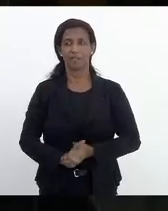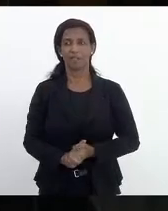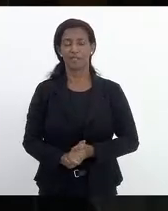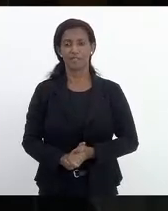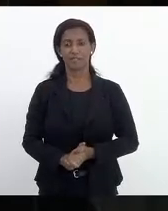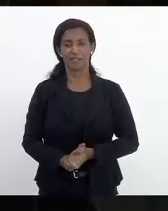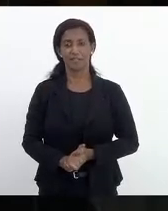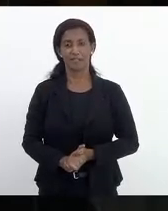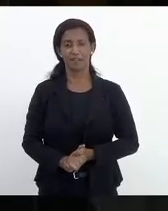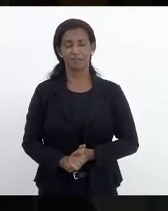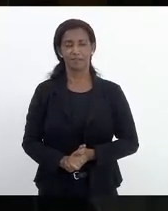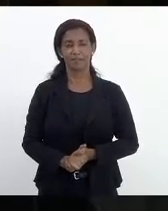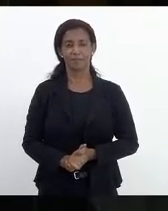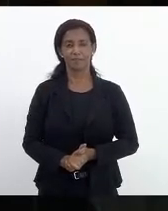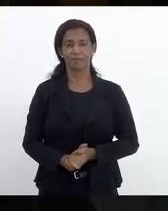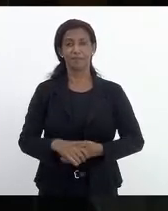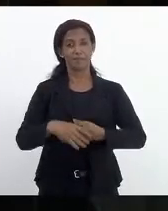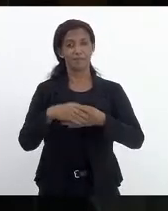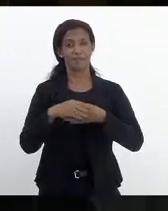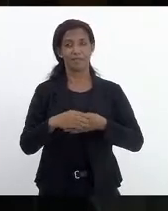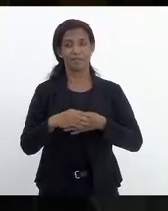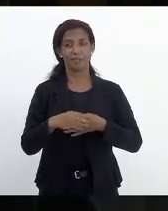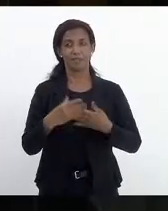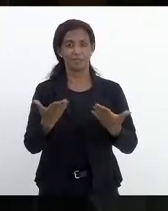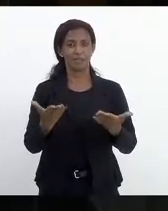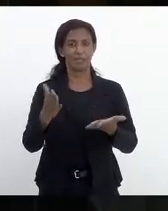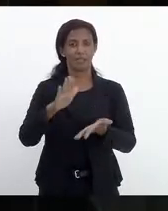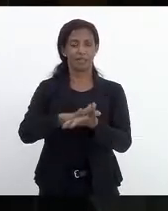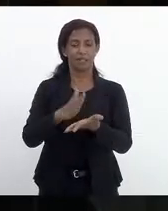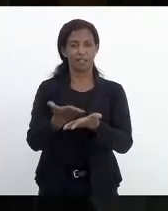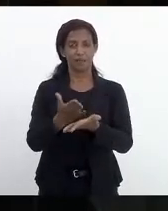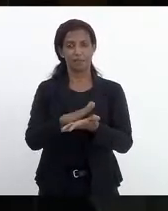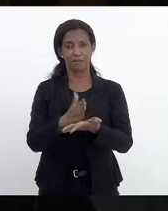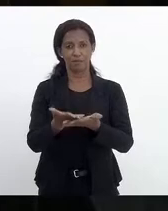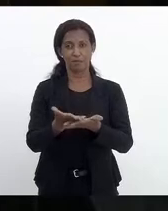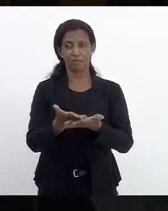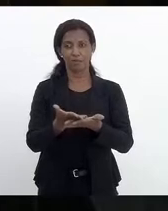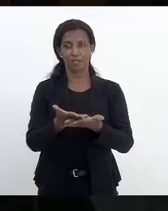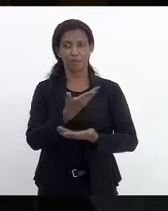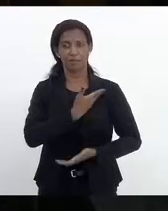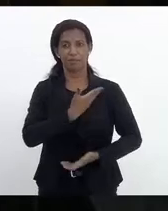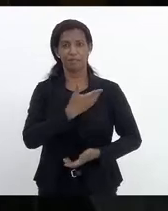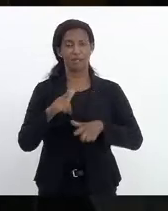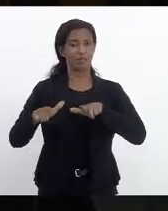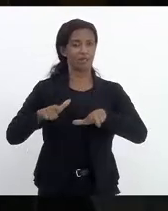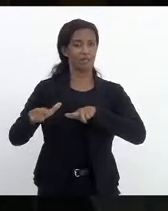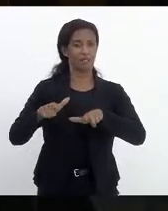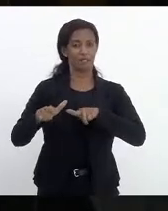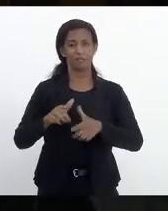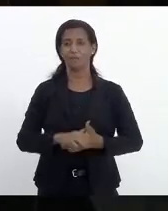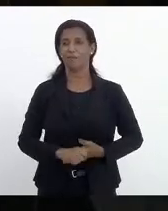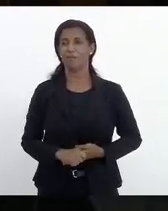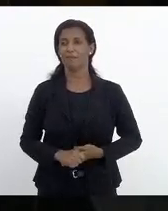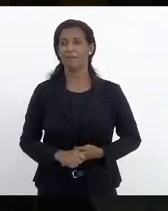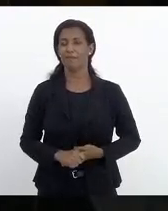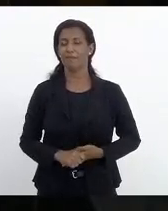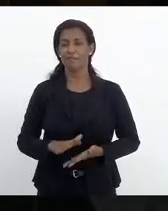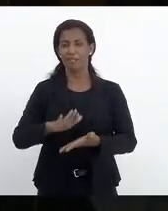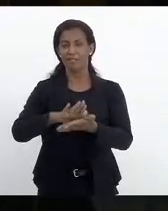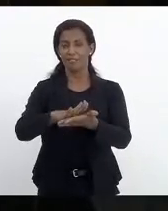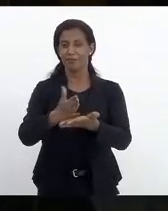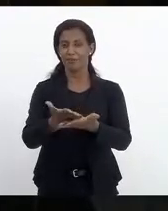saudar a nossa colega de trabalho que interpreta